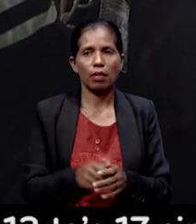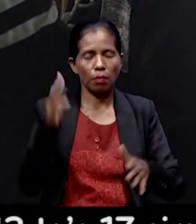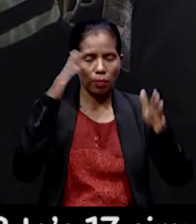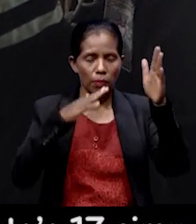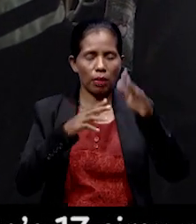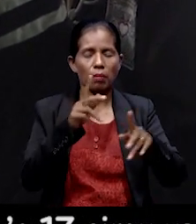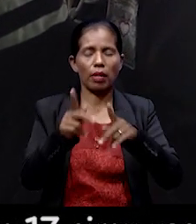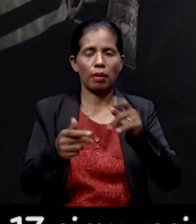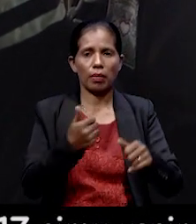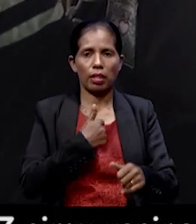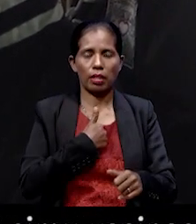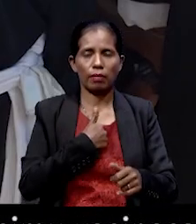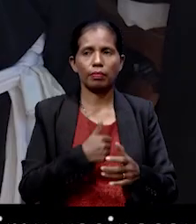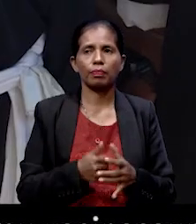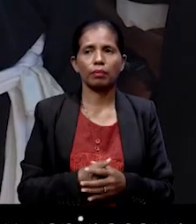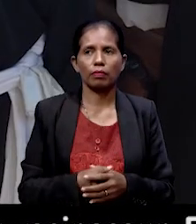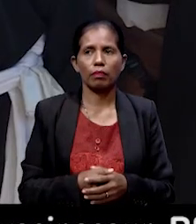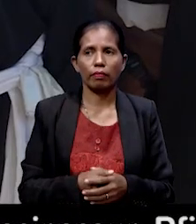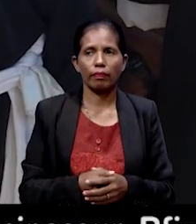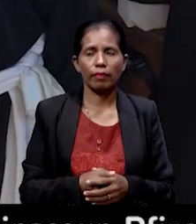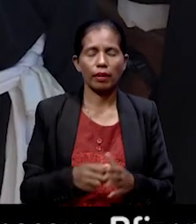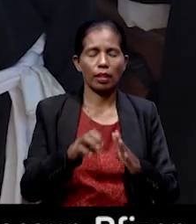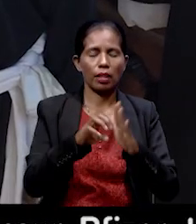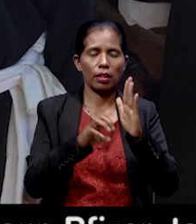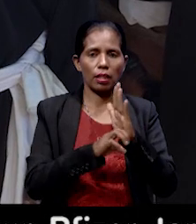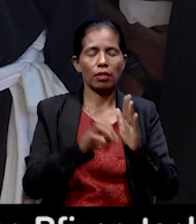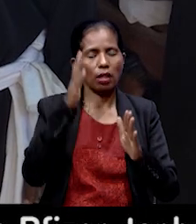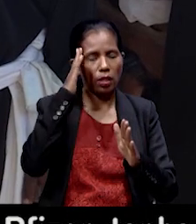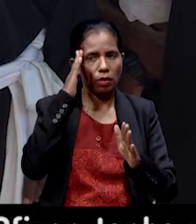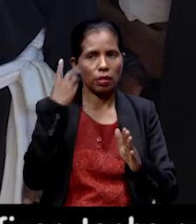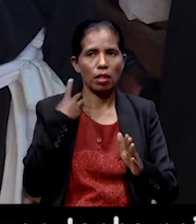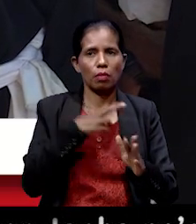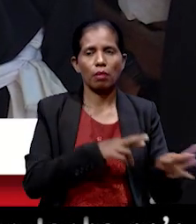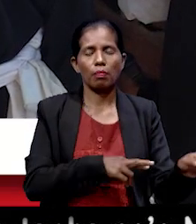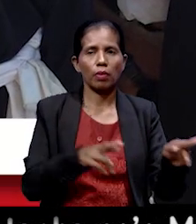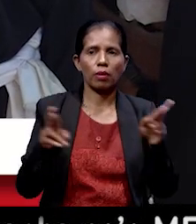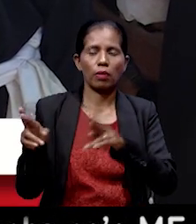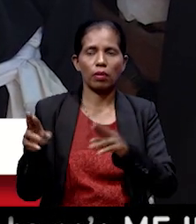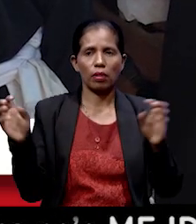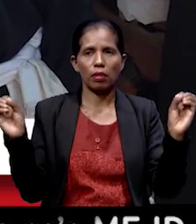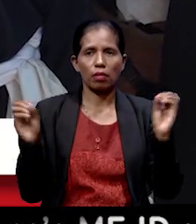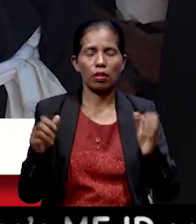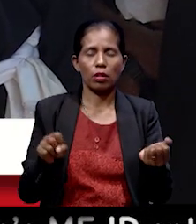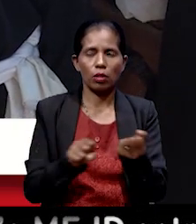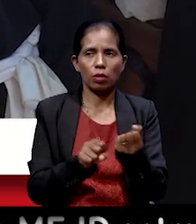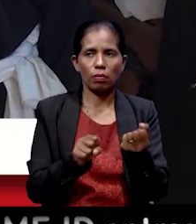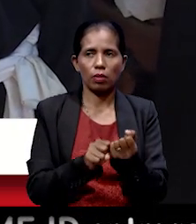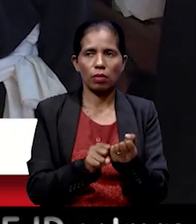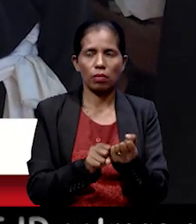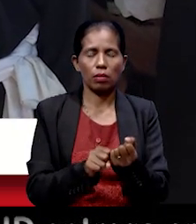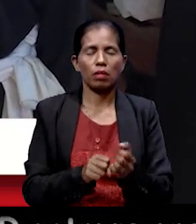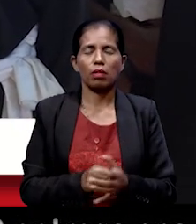pessoal. Mala, Estado Hanoi, Ami pronto 100% lá em reserva, a tu contribuir para a raída,